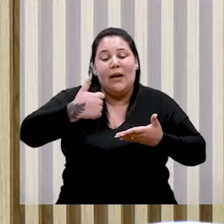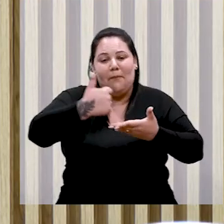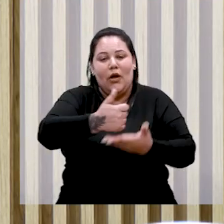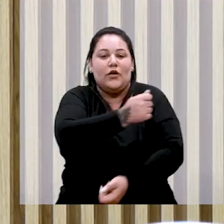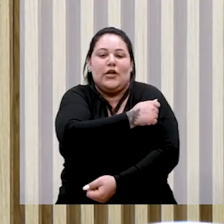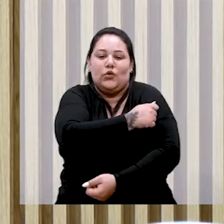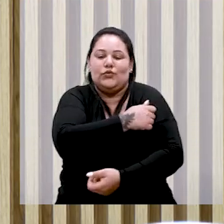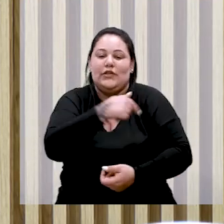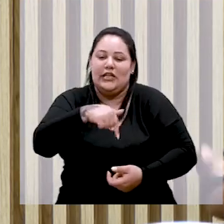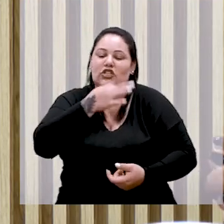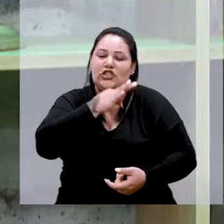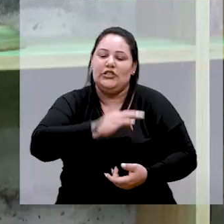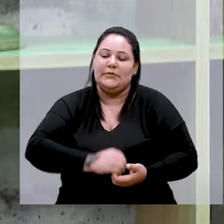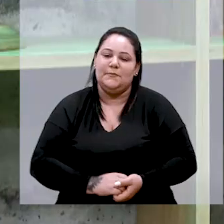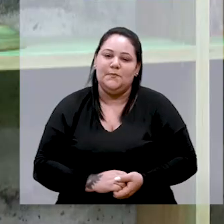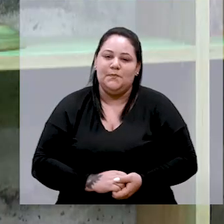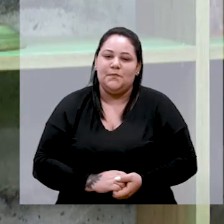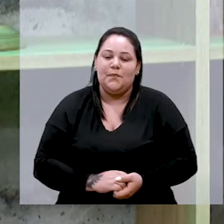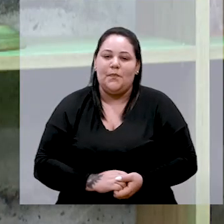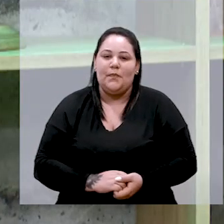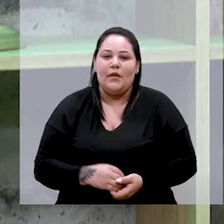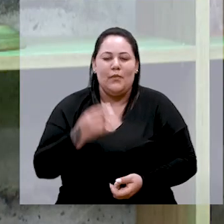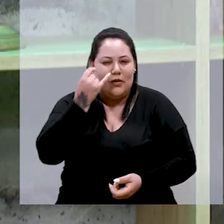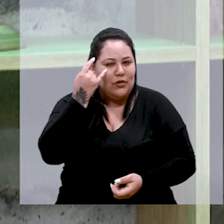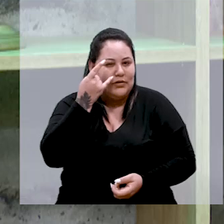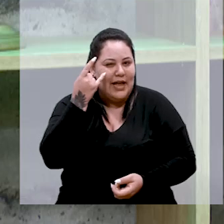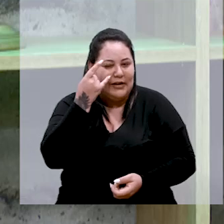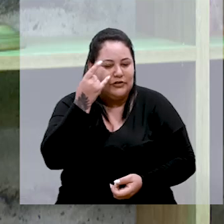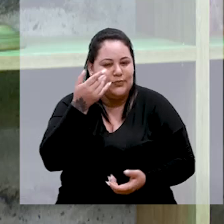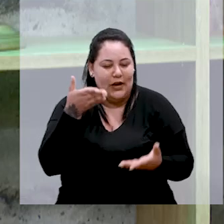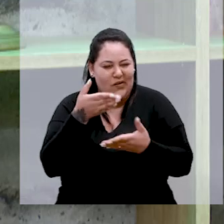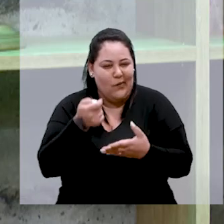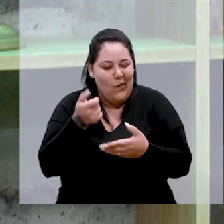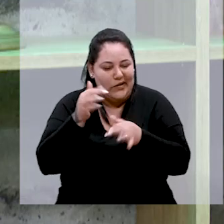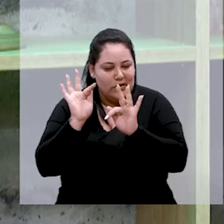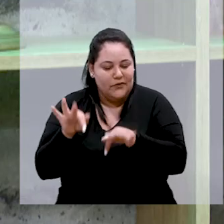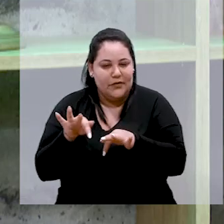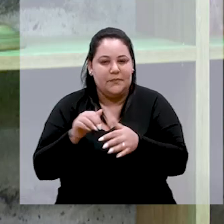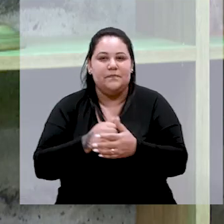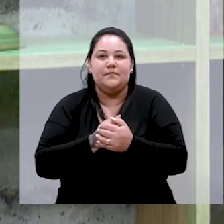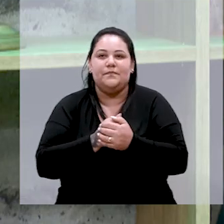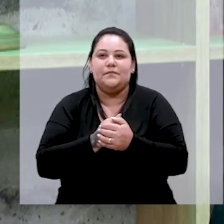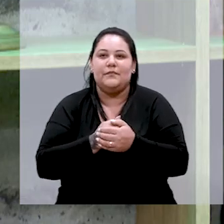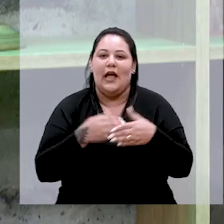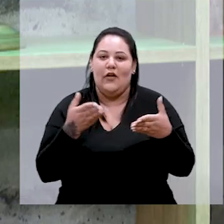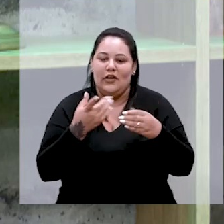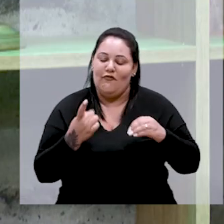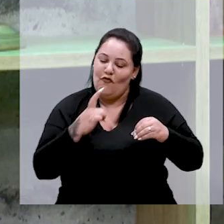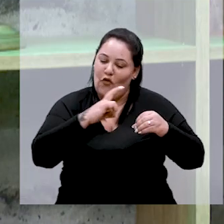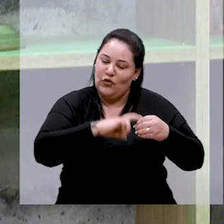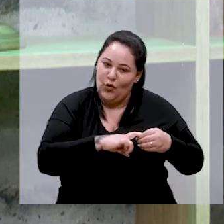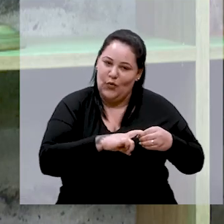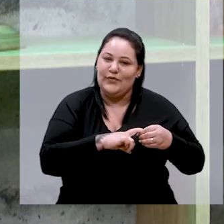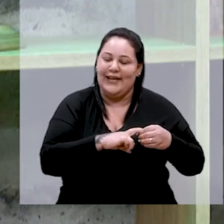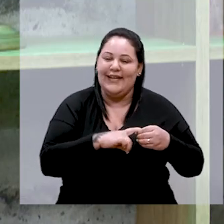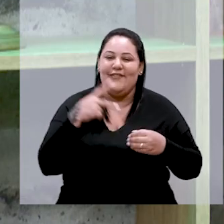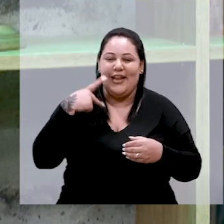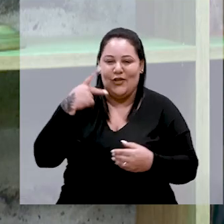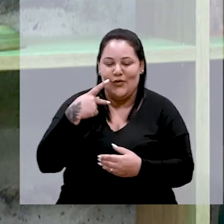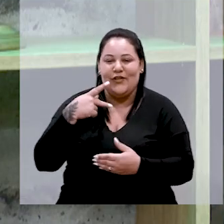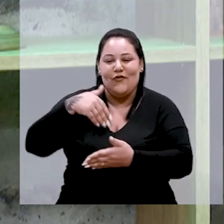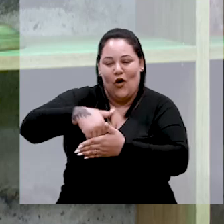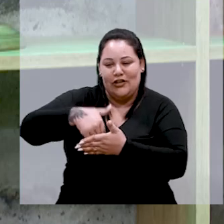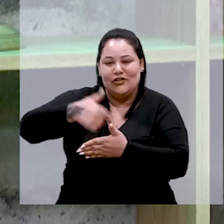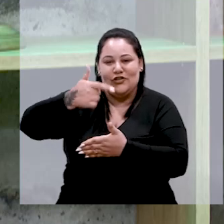é pela cidade e pelos nossos. Uma curiosidade, vereador, estamos na reta final do programa. Nessa retomada, a senhora é uma vereadora reeleita,